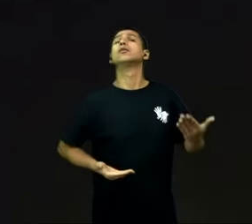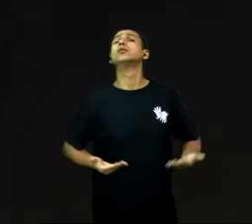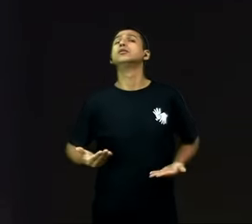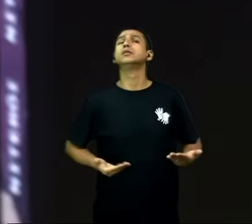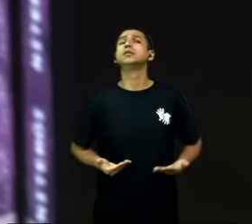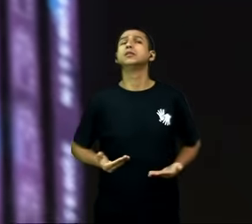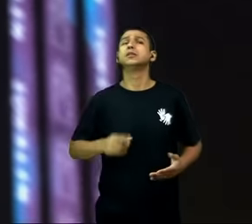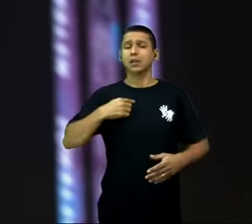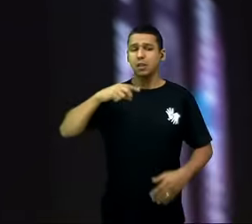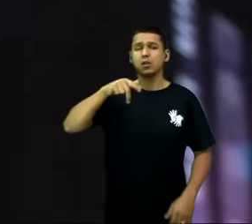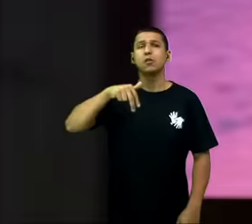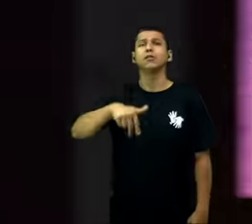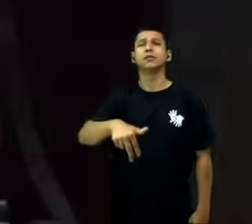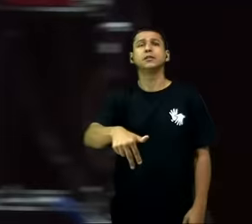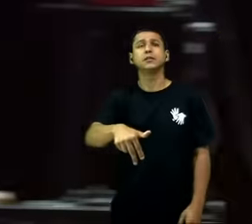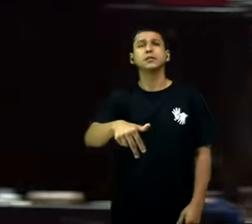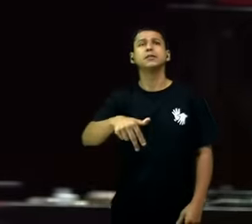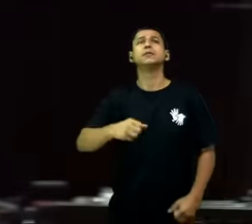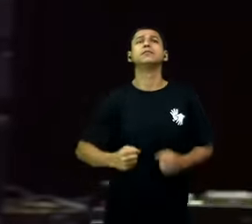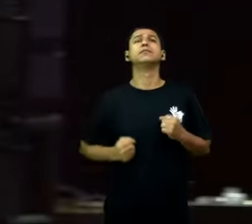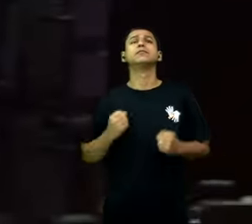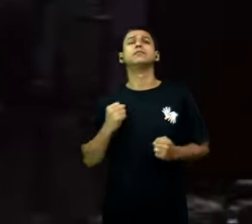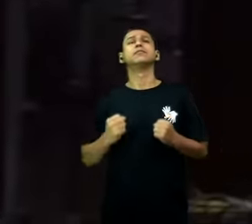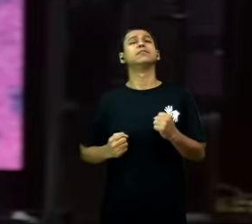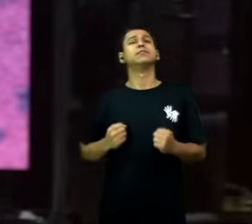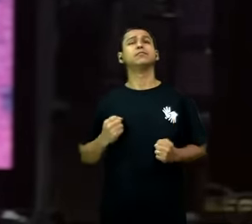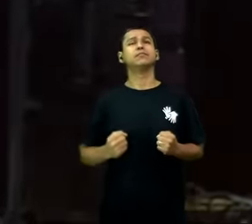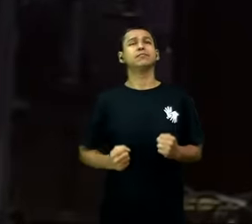Aí eu vou descer.